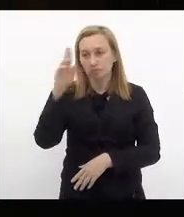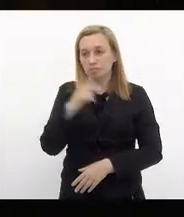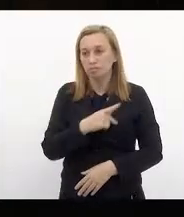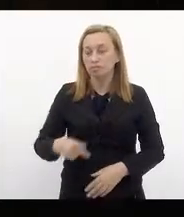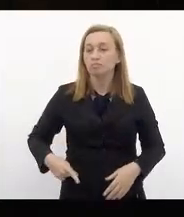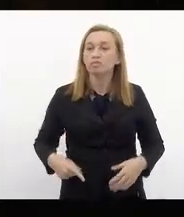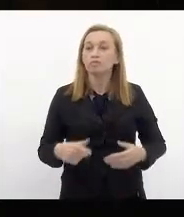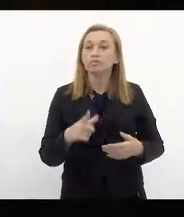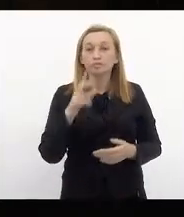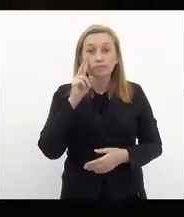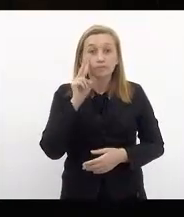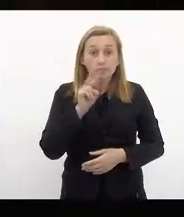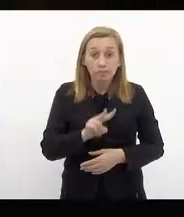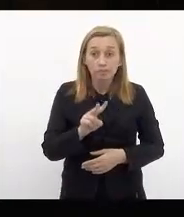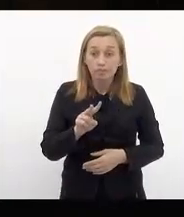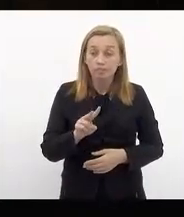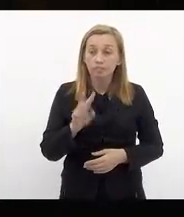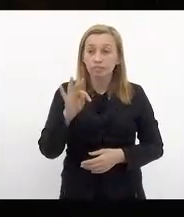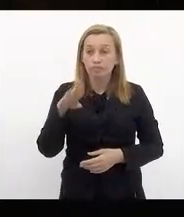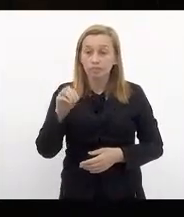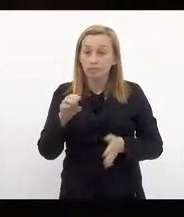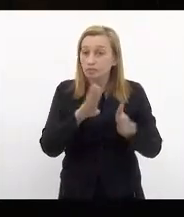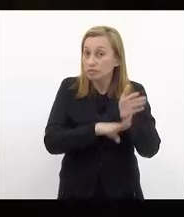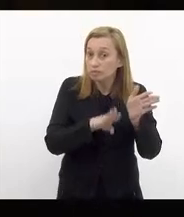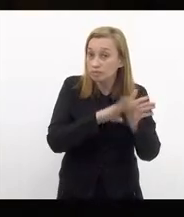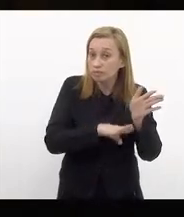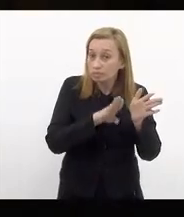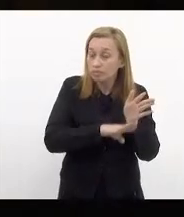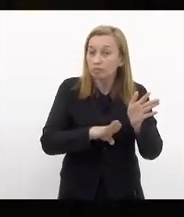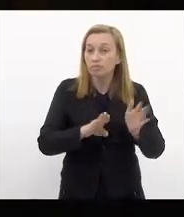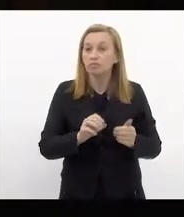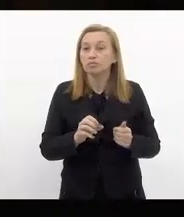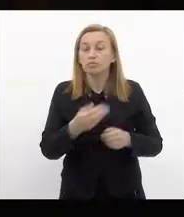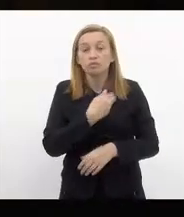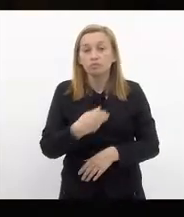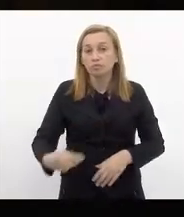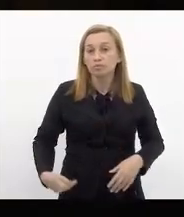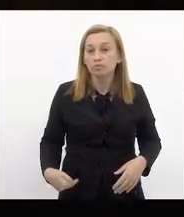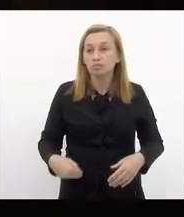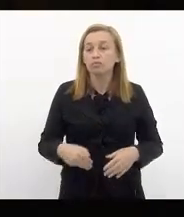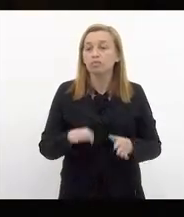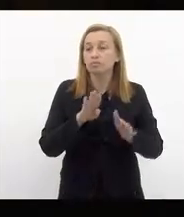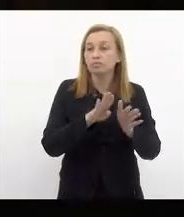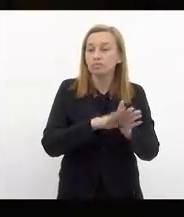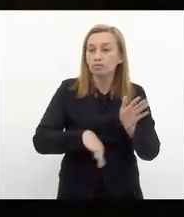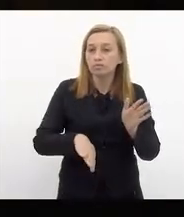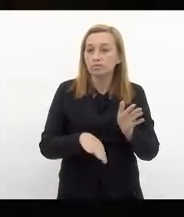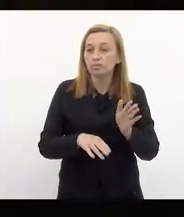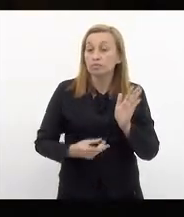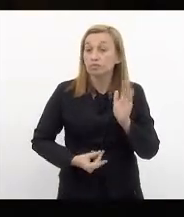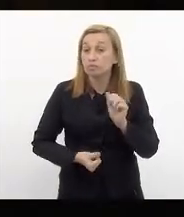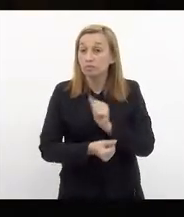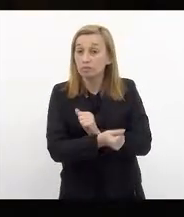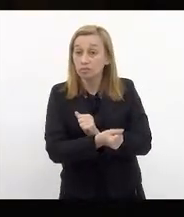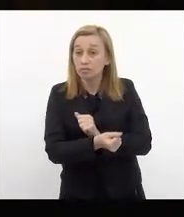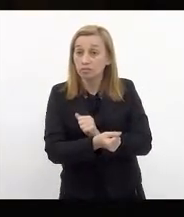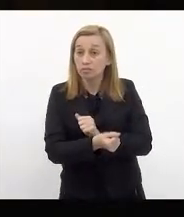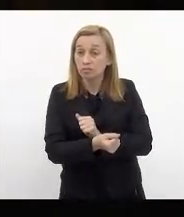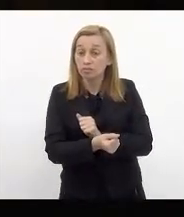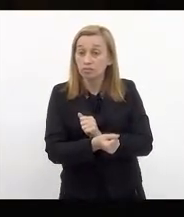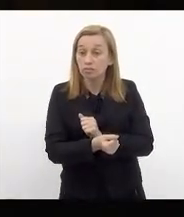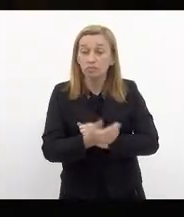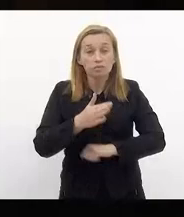a gente tem visto teto de gastos, ou seja, o governo tirando investimentos mais